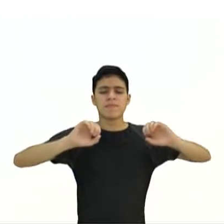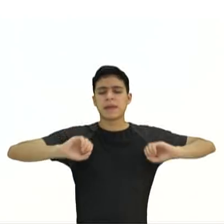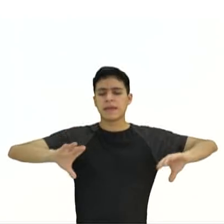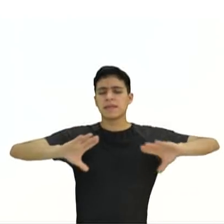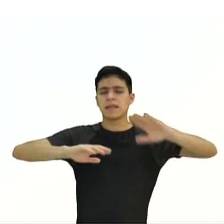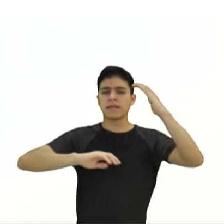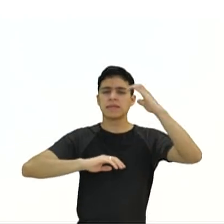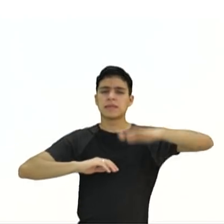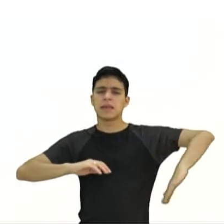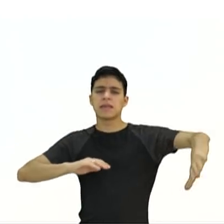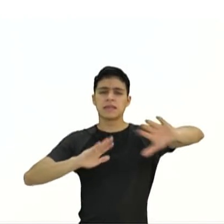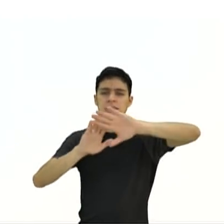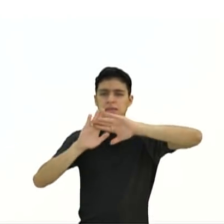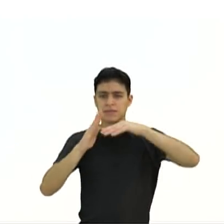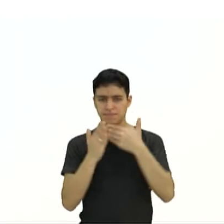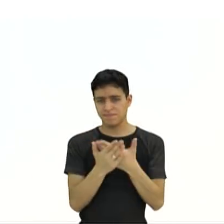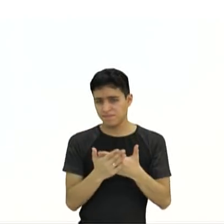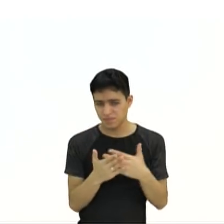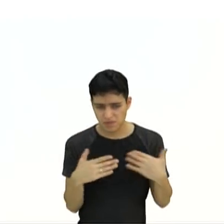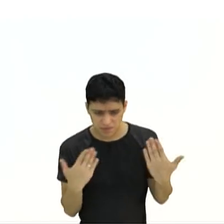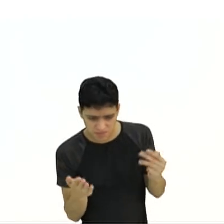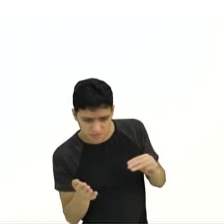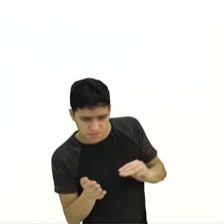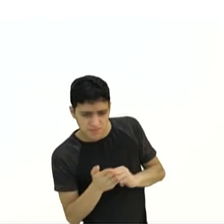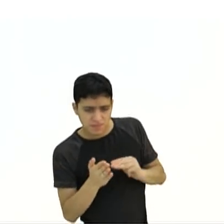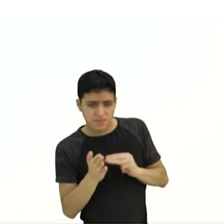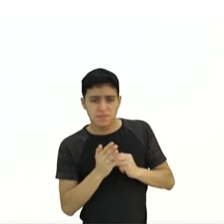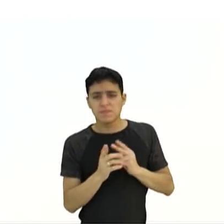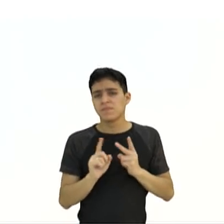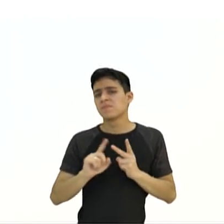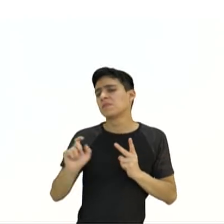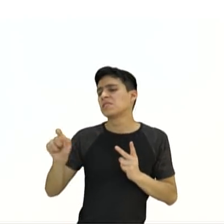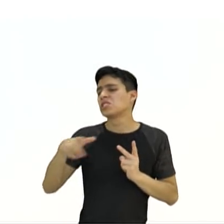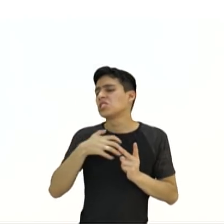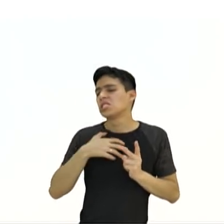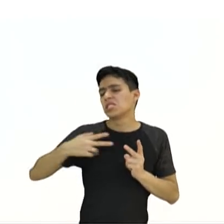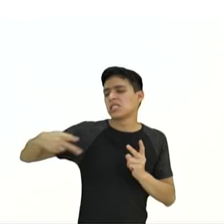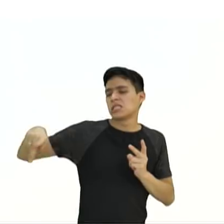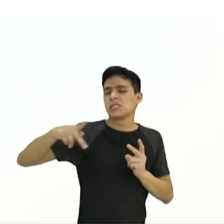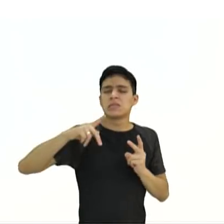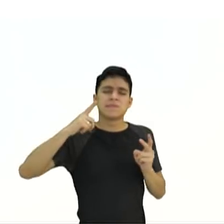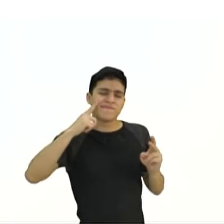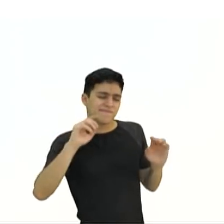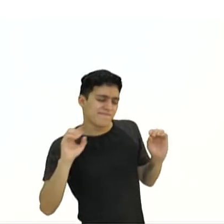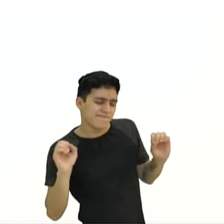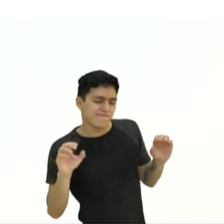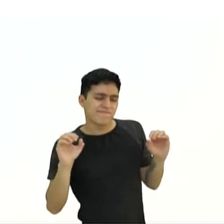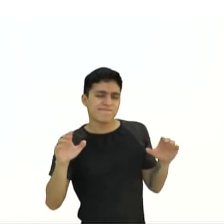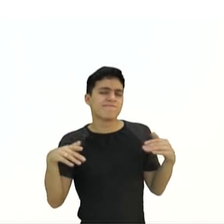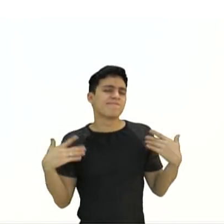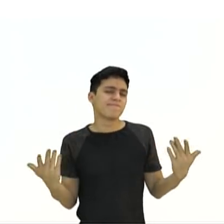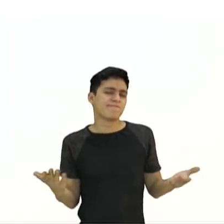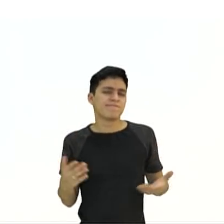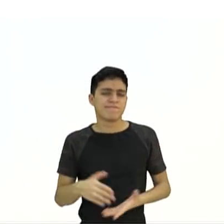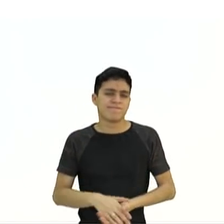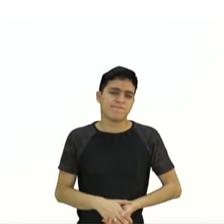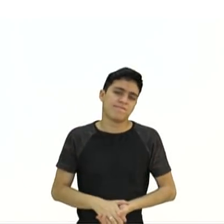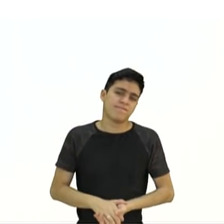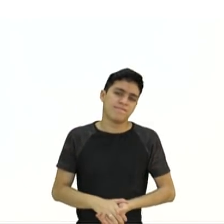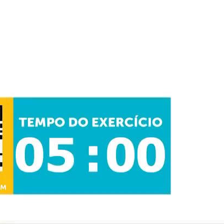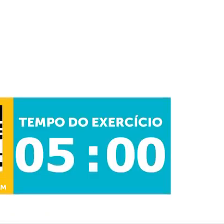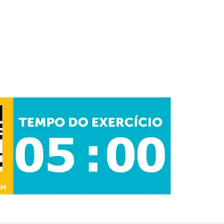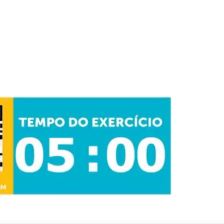na escola. Por qual motivo e de que forma ele utilizou as notícias falsas?